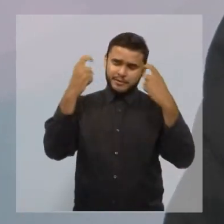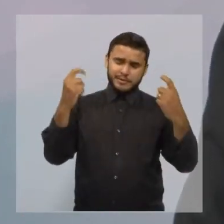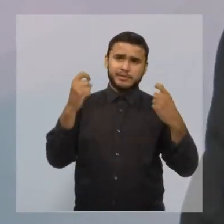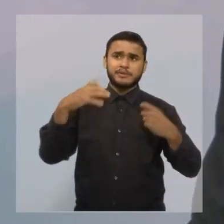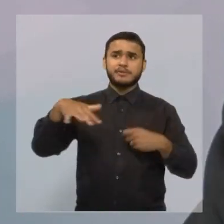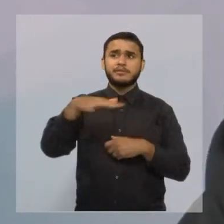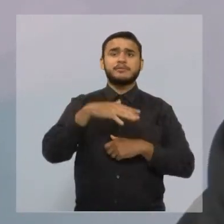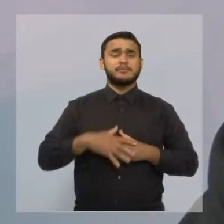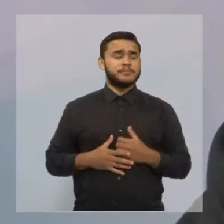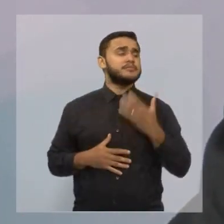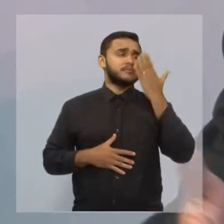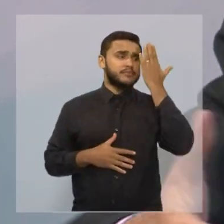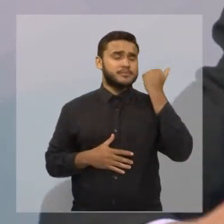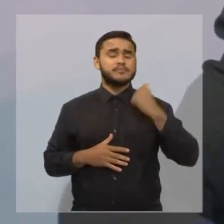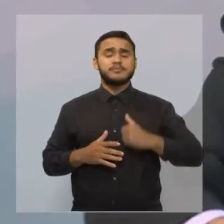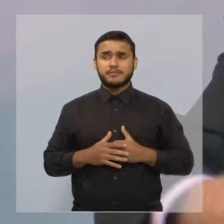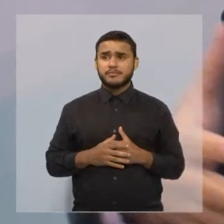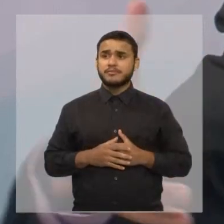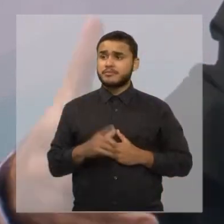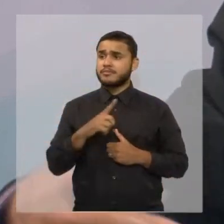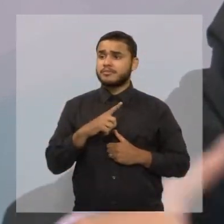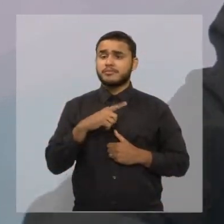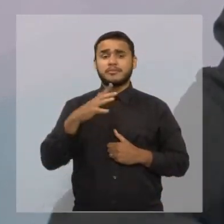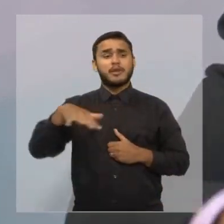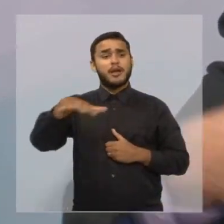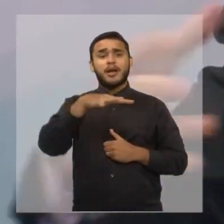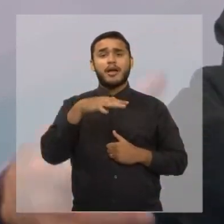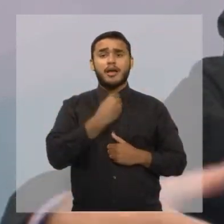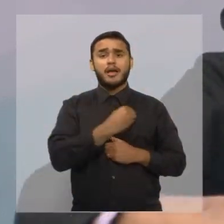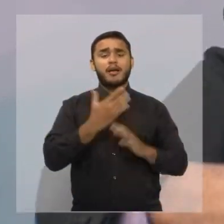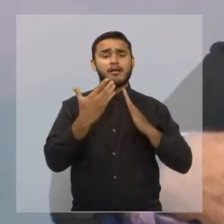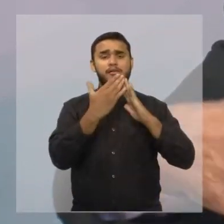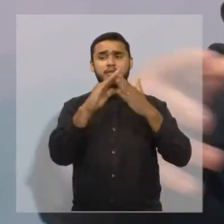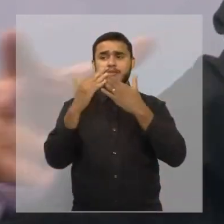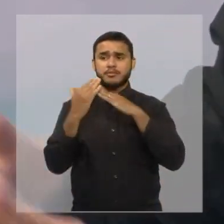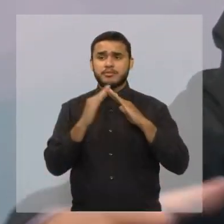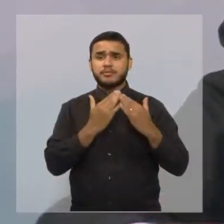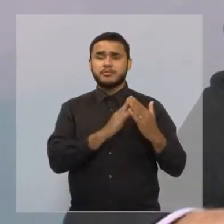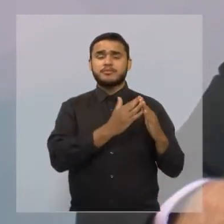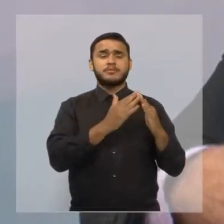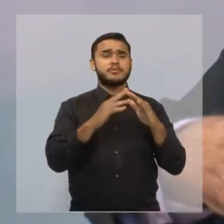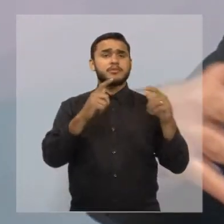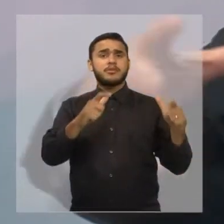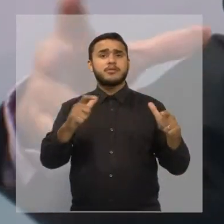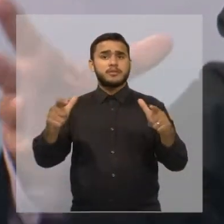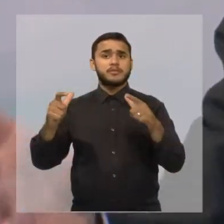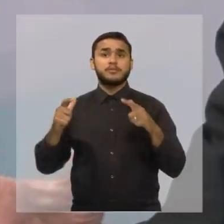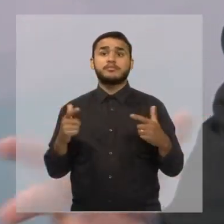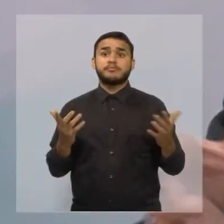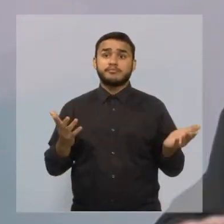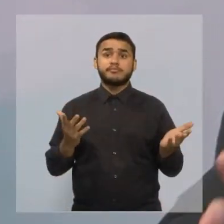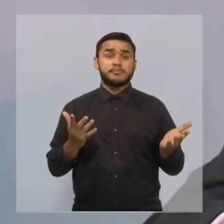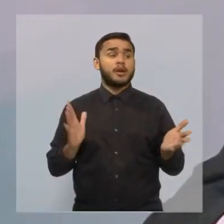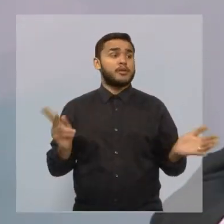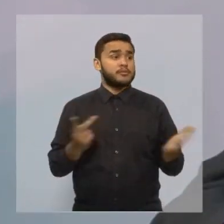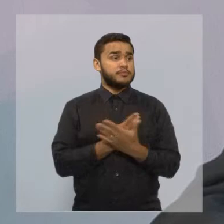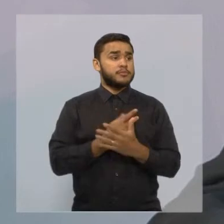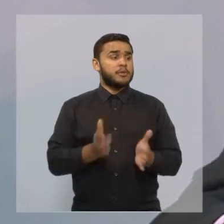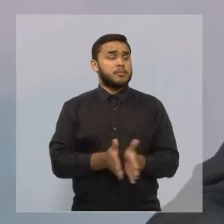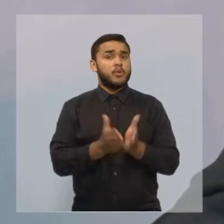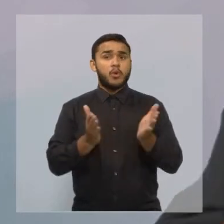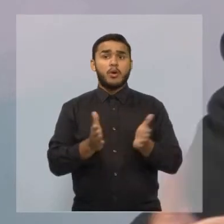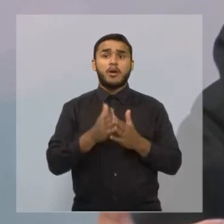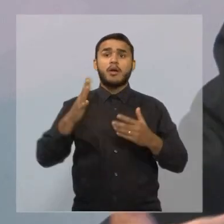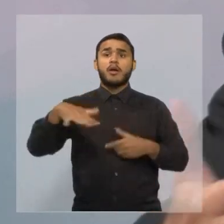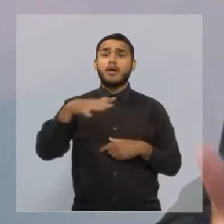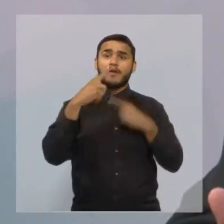urbana, porque eles estão lá misturados. É na favela, é na comunidade, é no povo, é no meio dos pobres que estão aqueles guetos